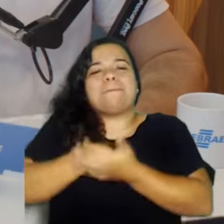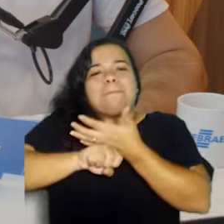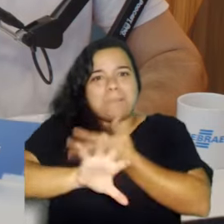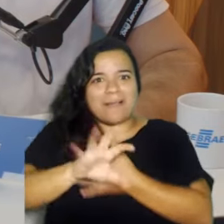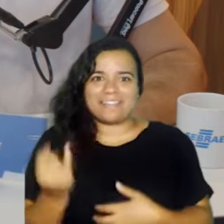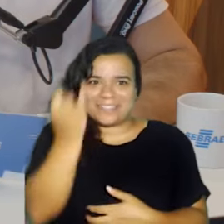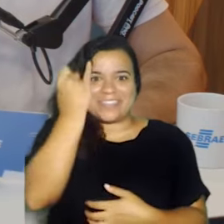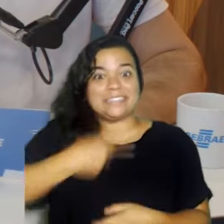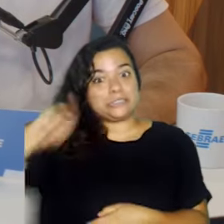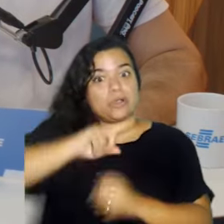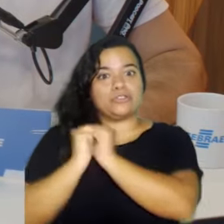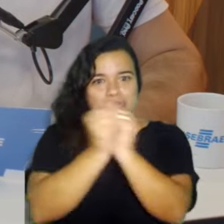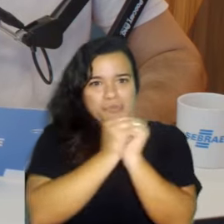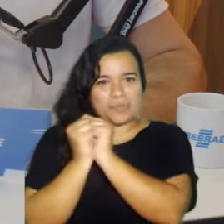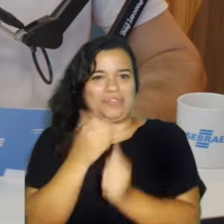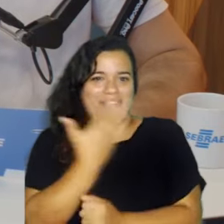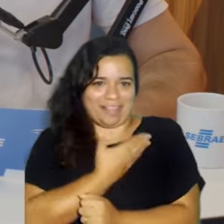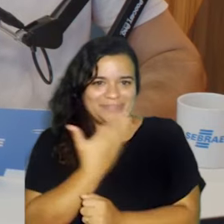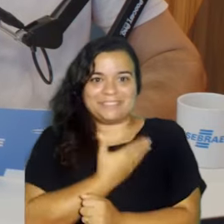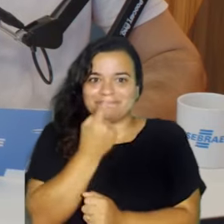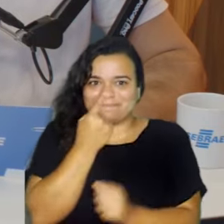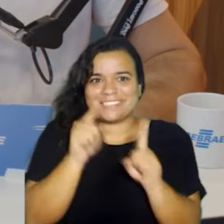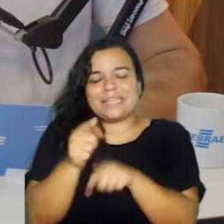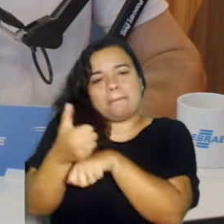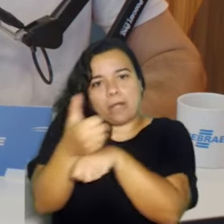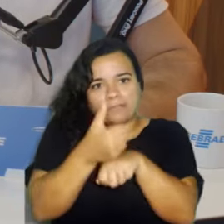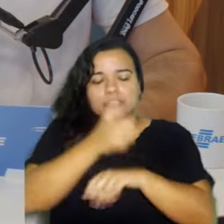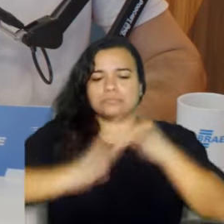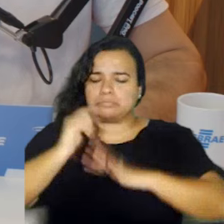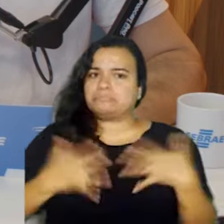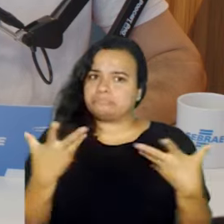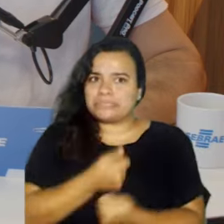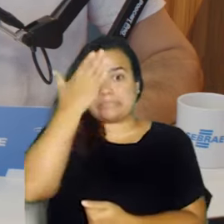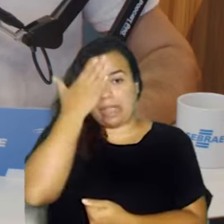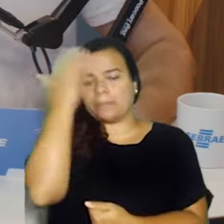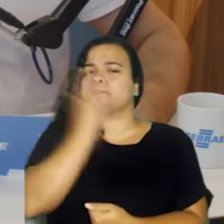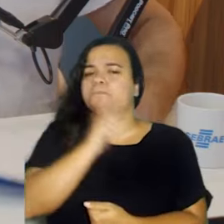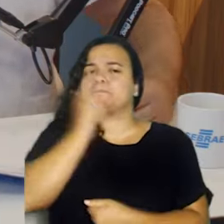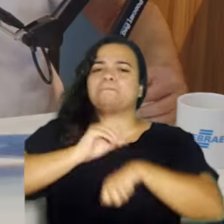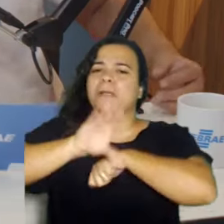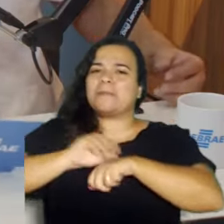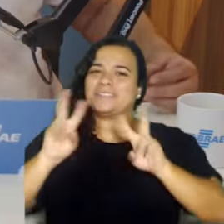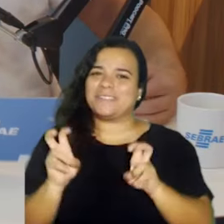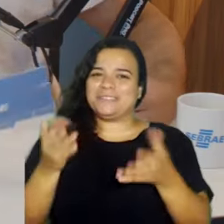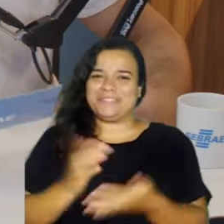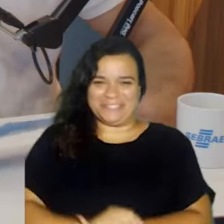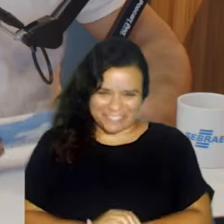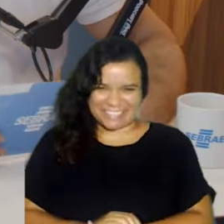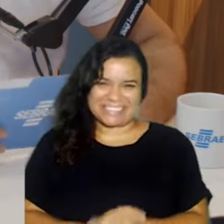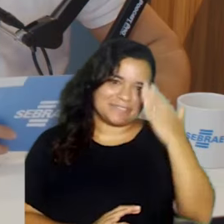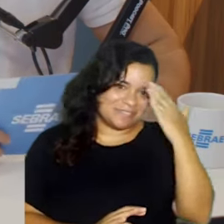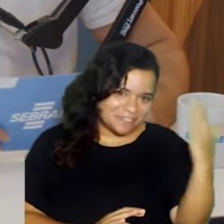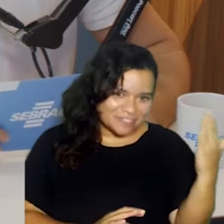estamos aqui entre amigos e entre profissionais também com muita competência para falar sobre esse assunto né Obrigado gracel